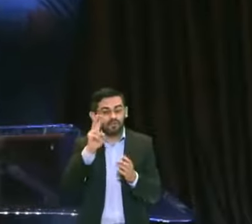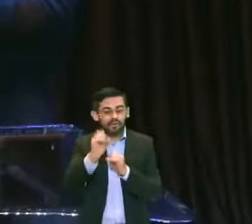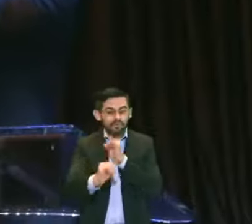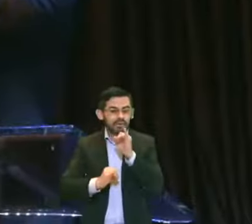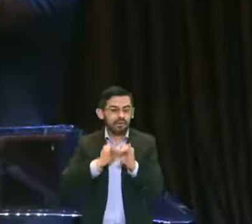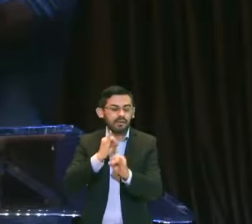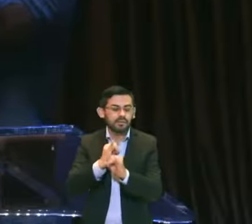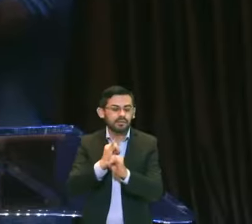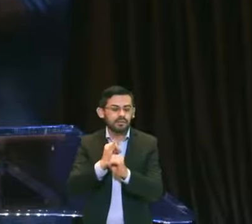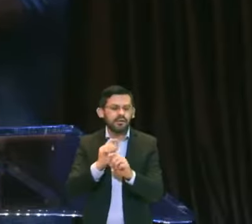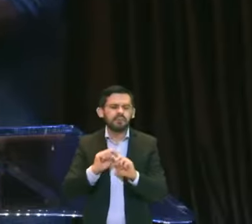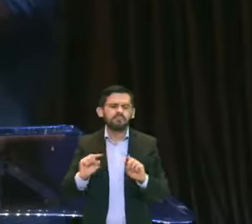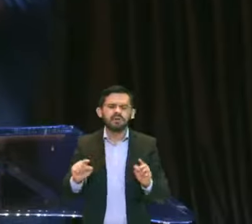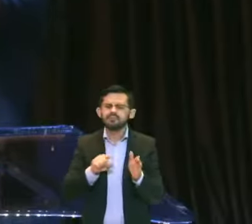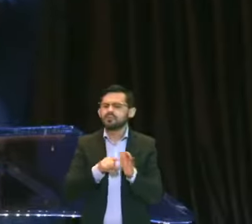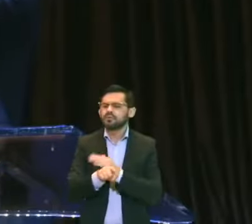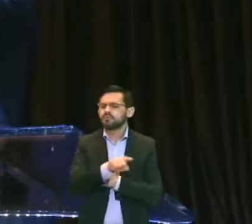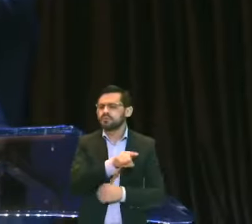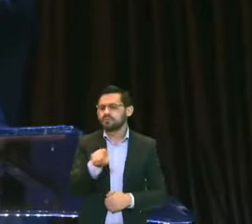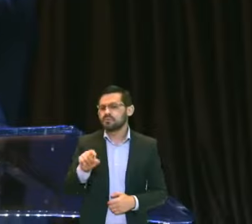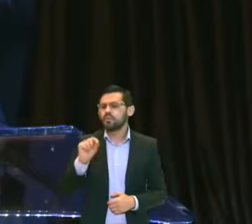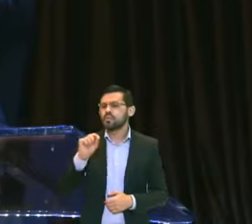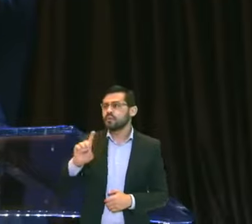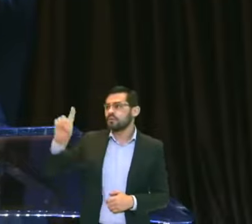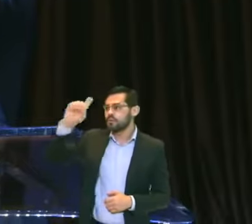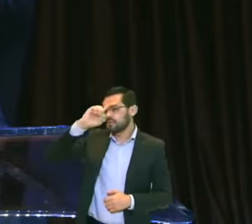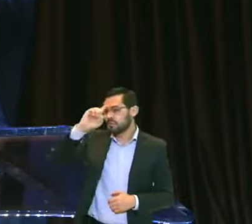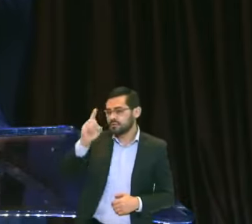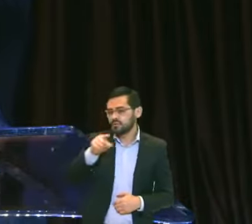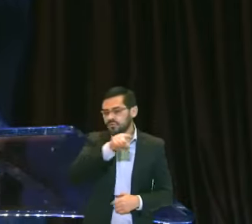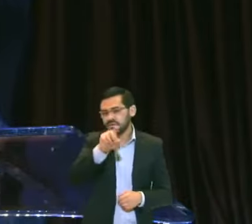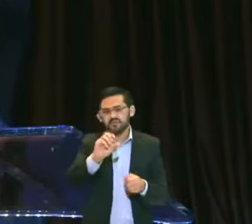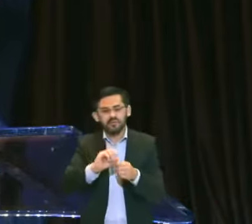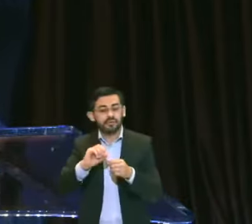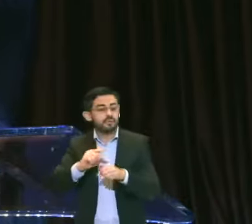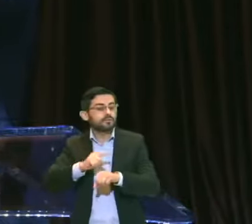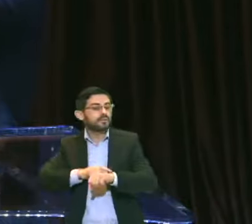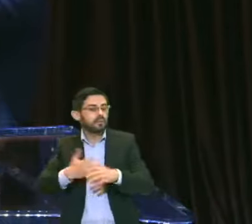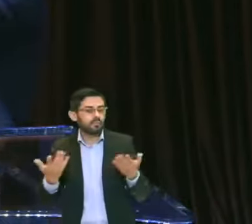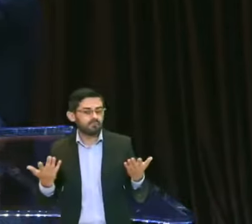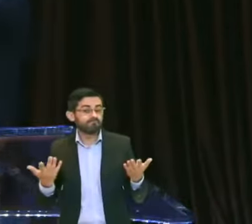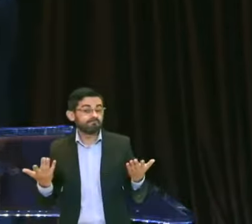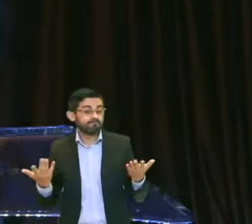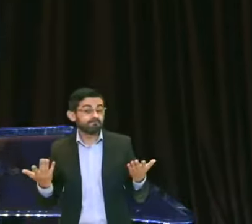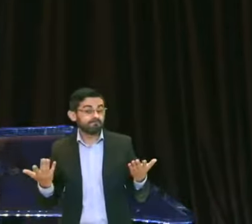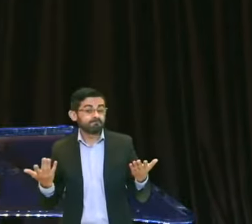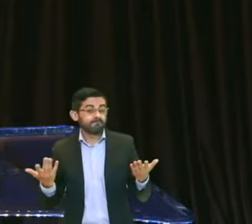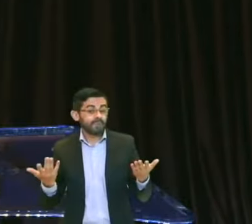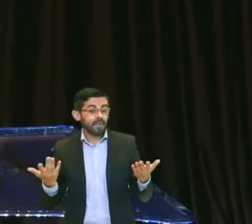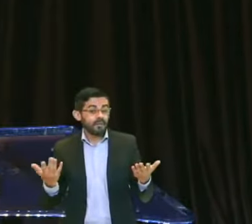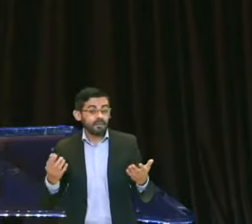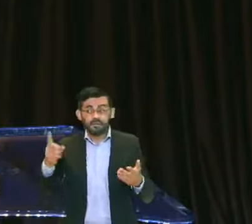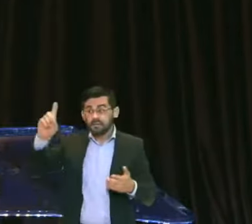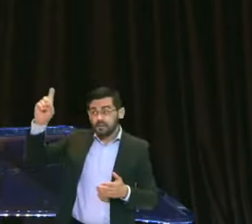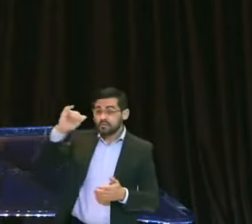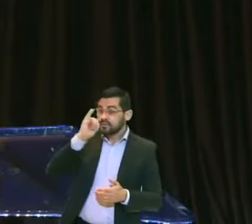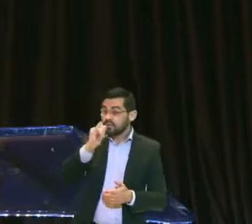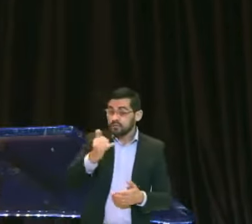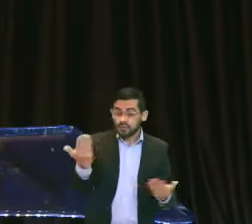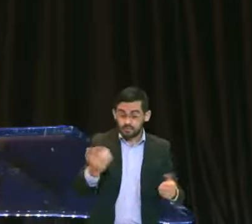O que Deus está te mandando fazer nesse tempo? Hoje Ele te trouxe aqui para dizer, no tempo da espera,